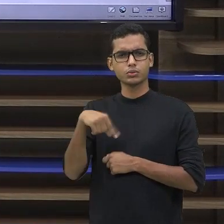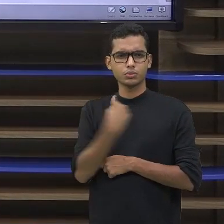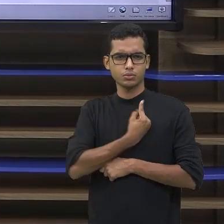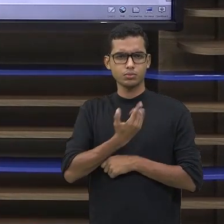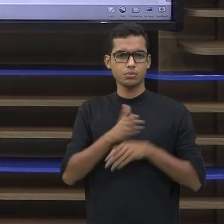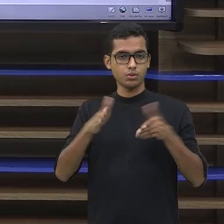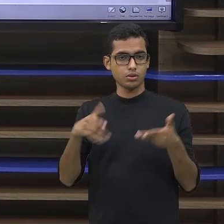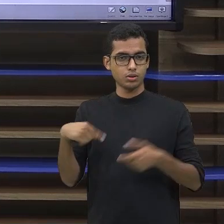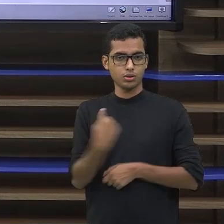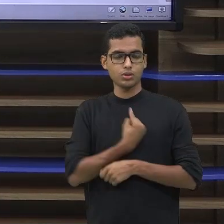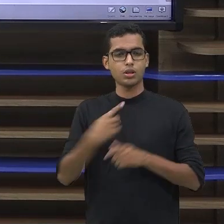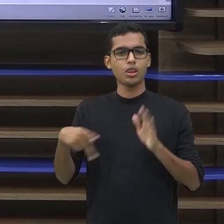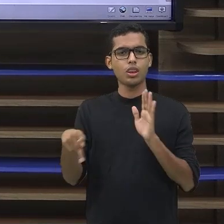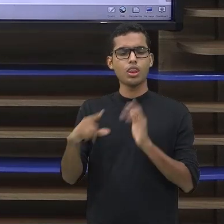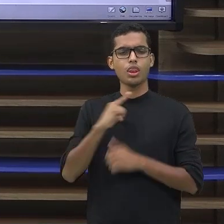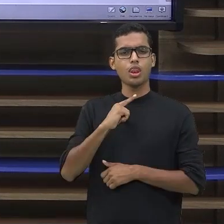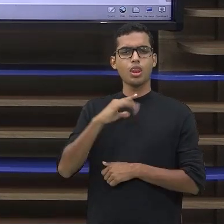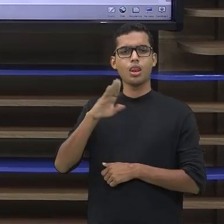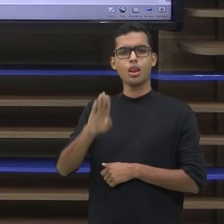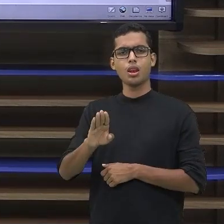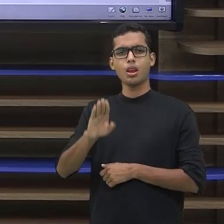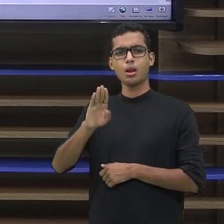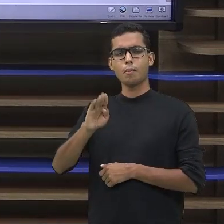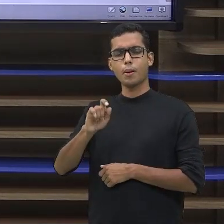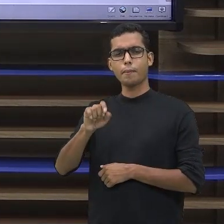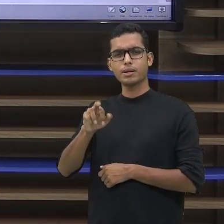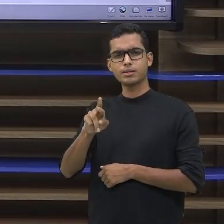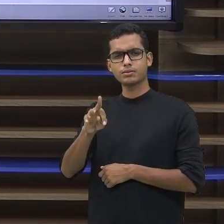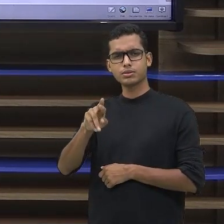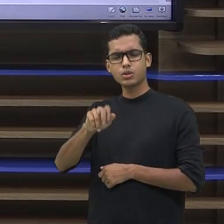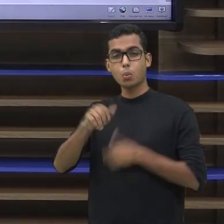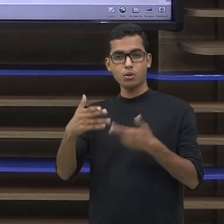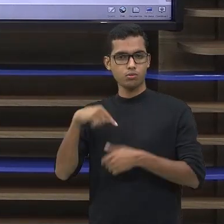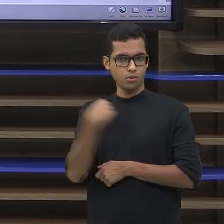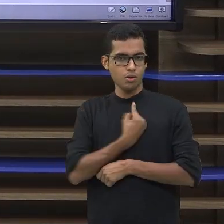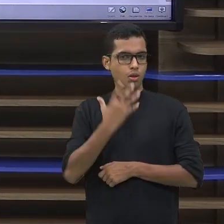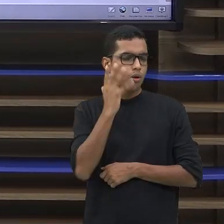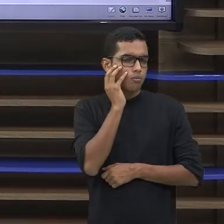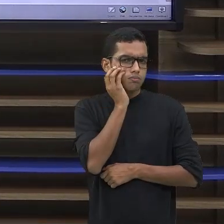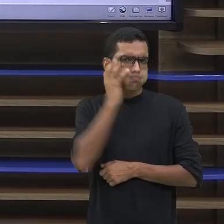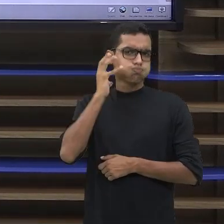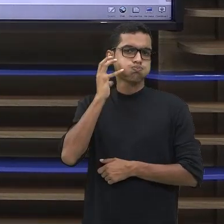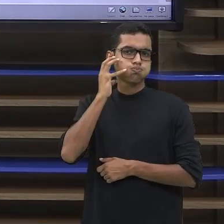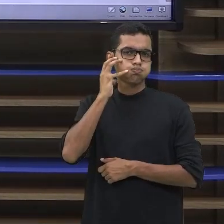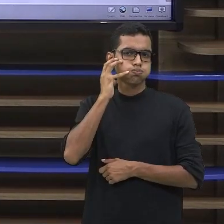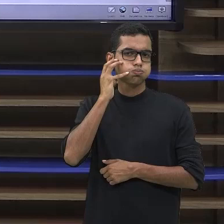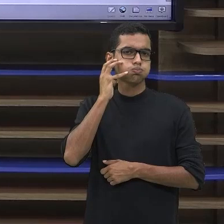pessoal fala papeira, né? É cachumba. Quando a gente tem cachumba, ela